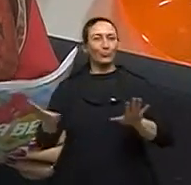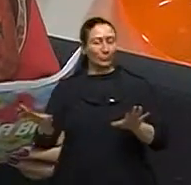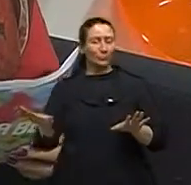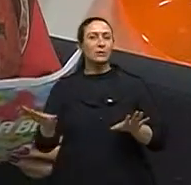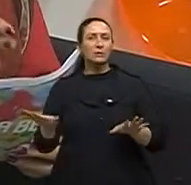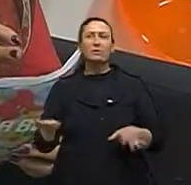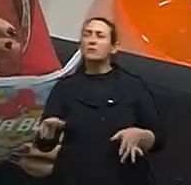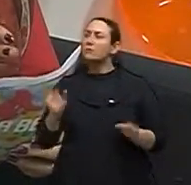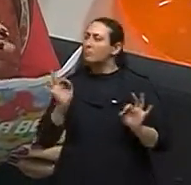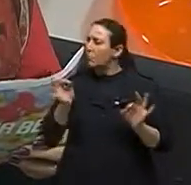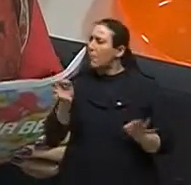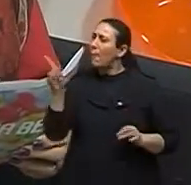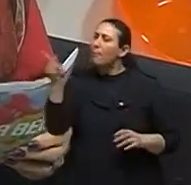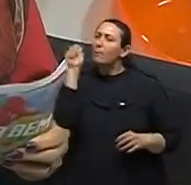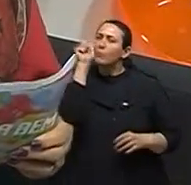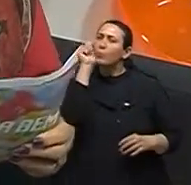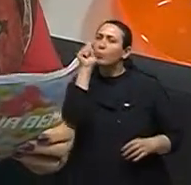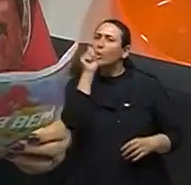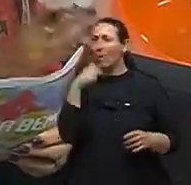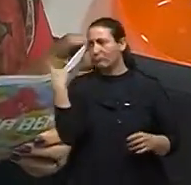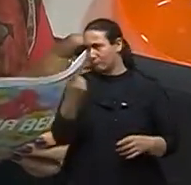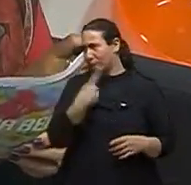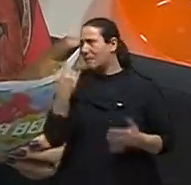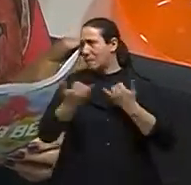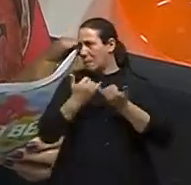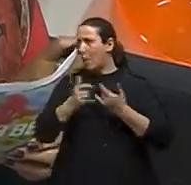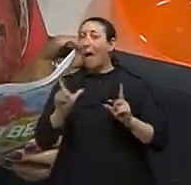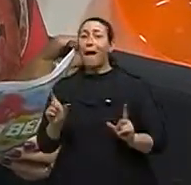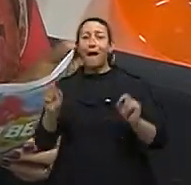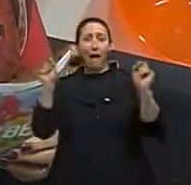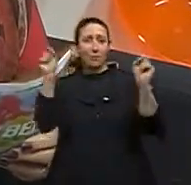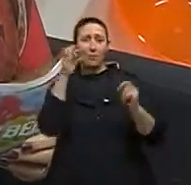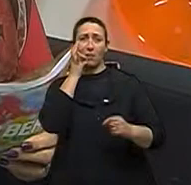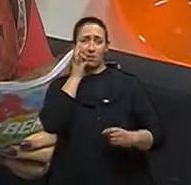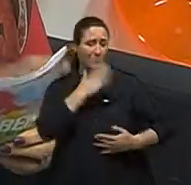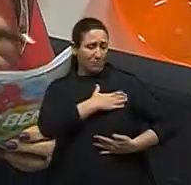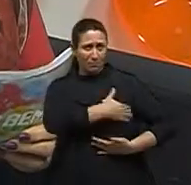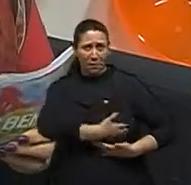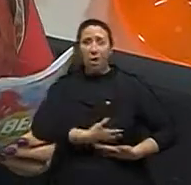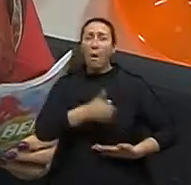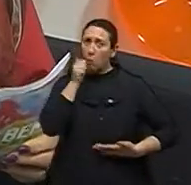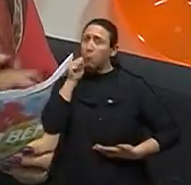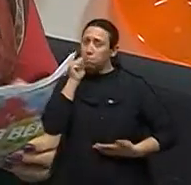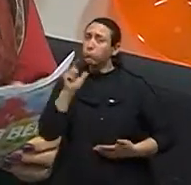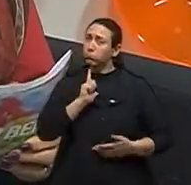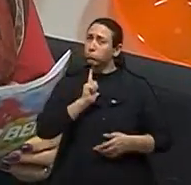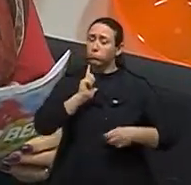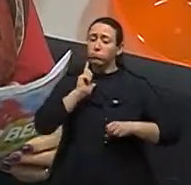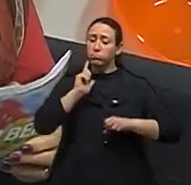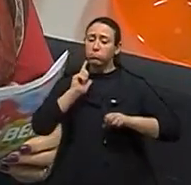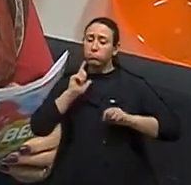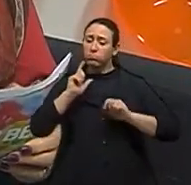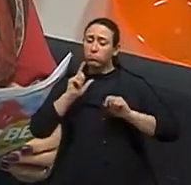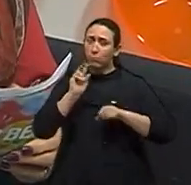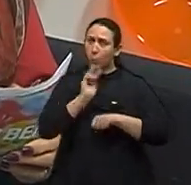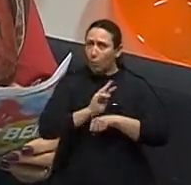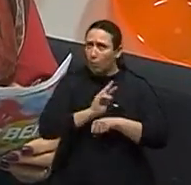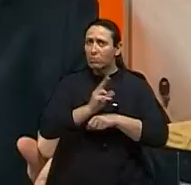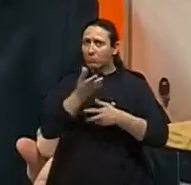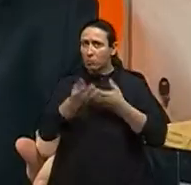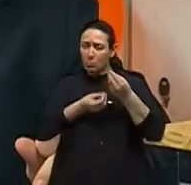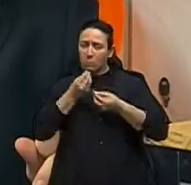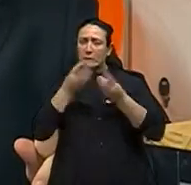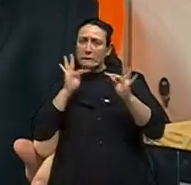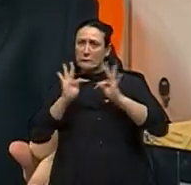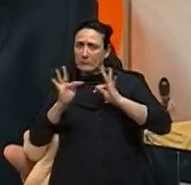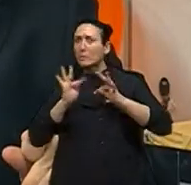mulheres para câncer de mama por exemplo mais propenso é na terceira idade já é no envelhecimento pros homens também a câncer de próstata sim pro